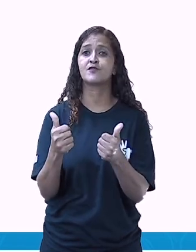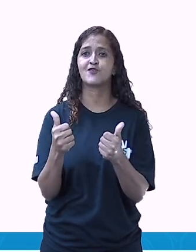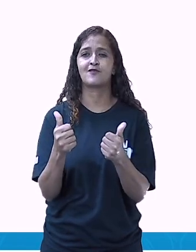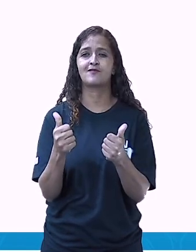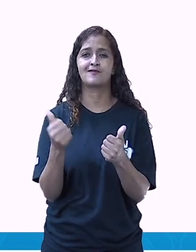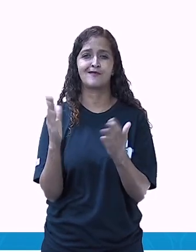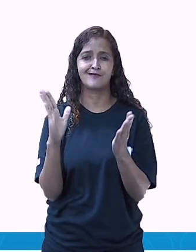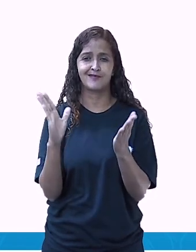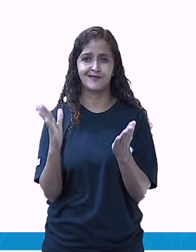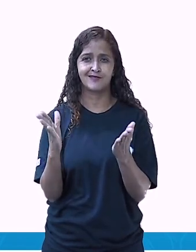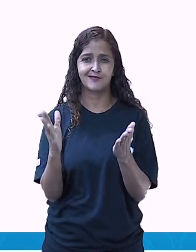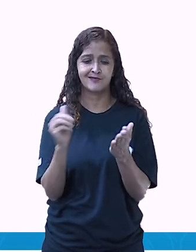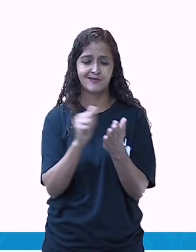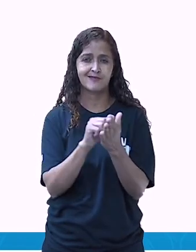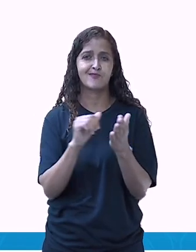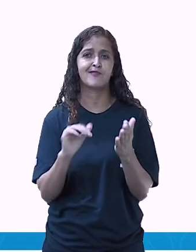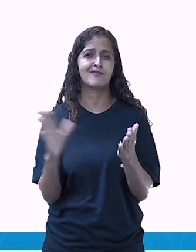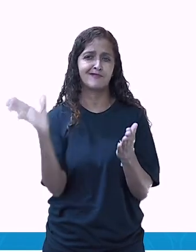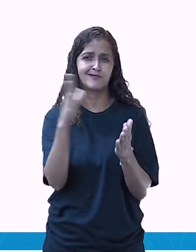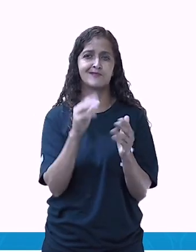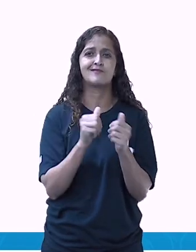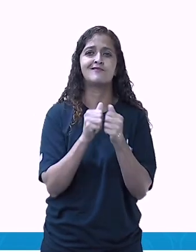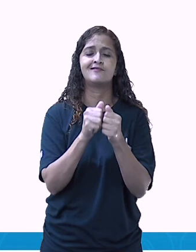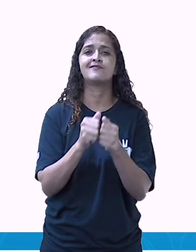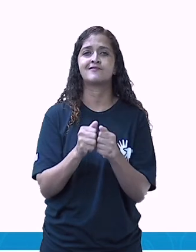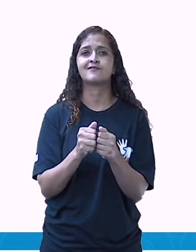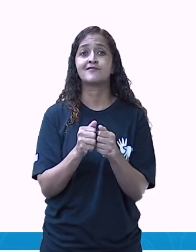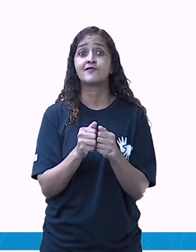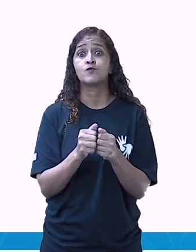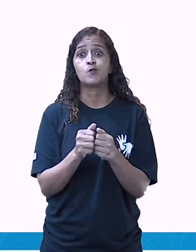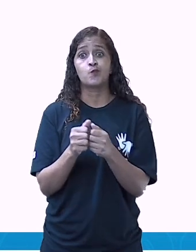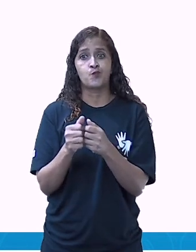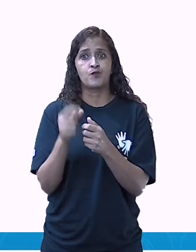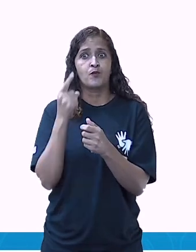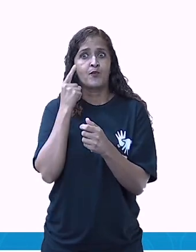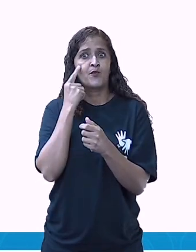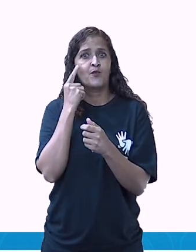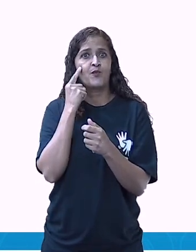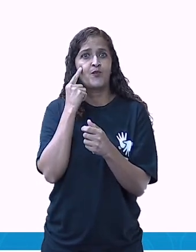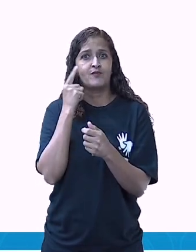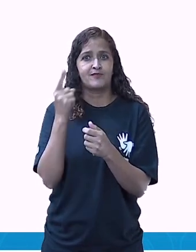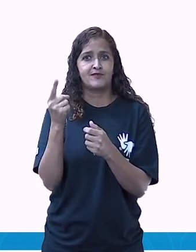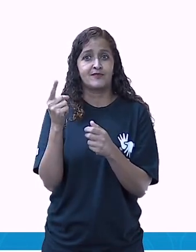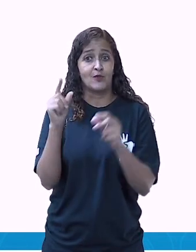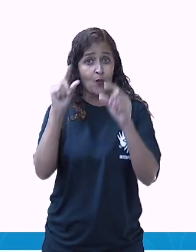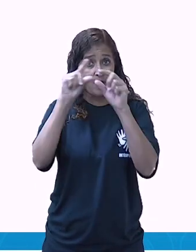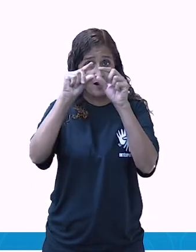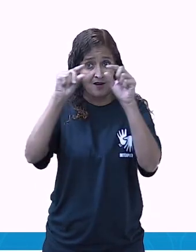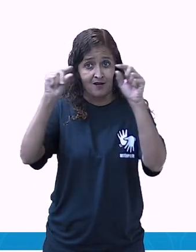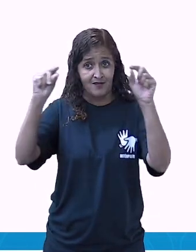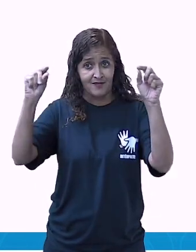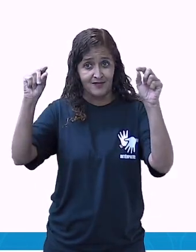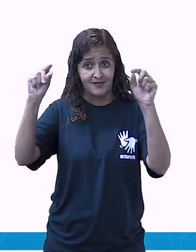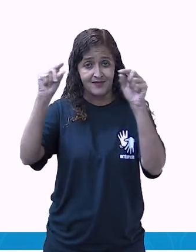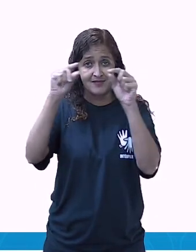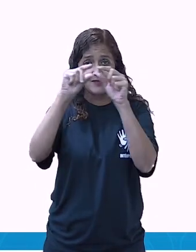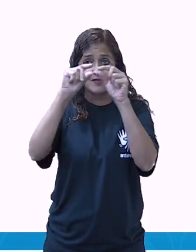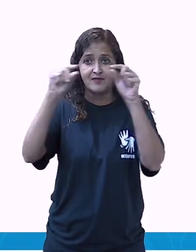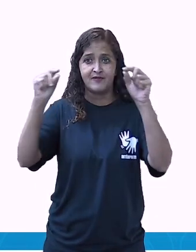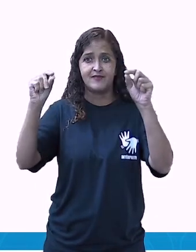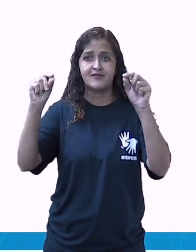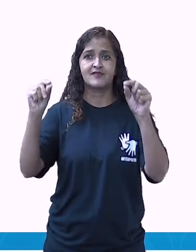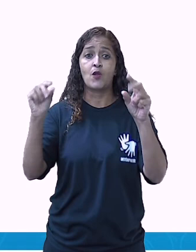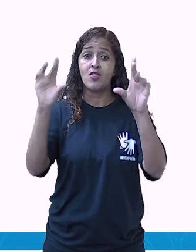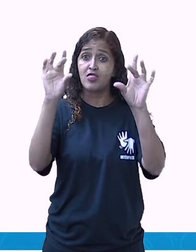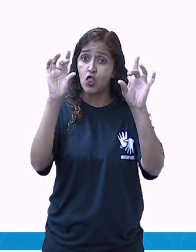Agora, nós vamos para uma atividade. Olha para você ver o enunciado, aquilo que